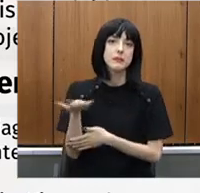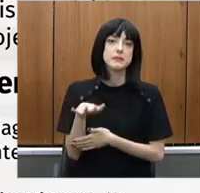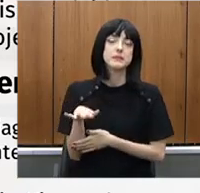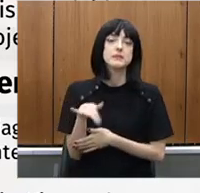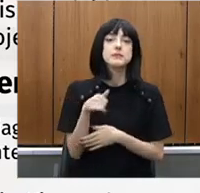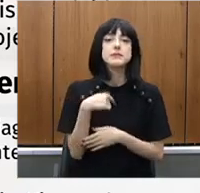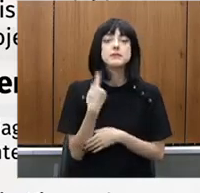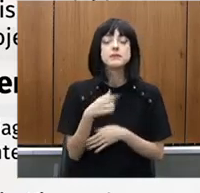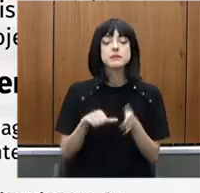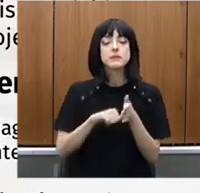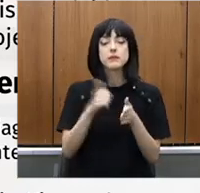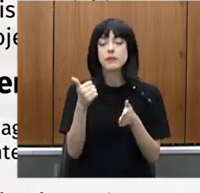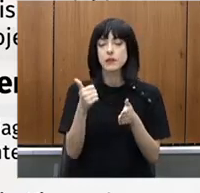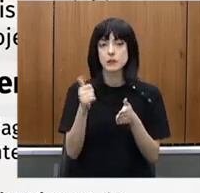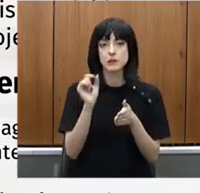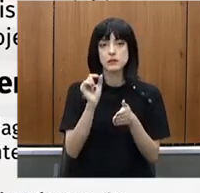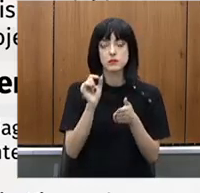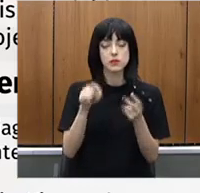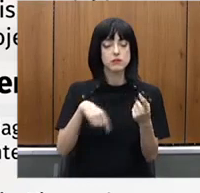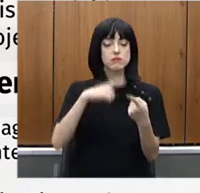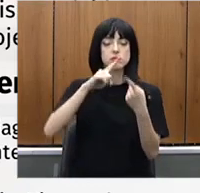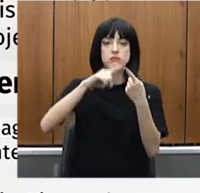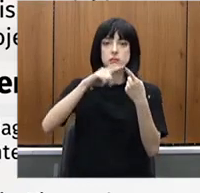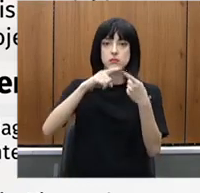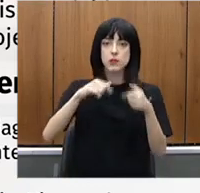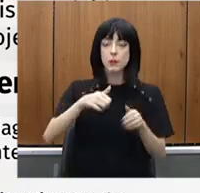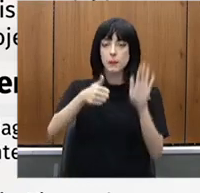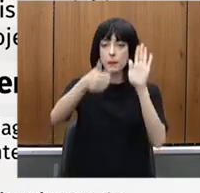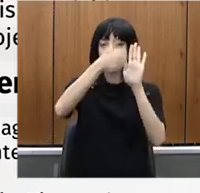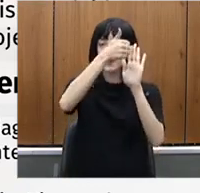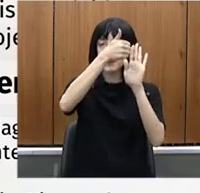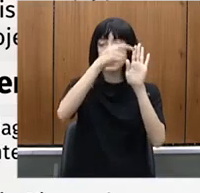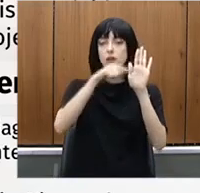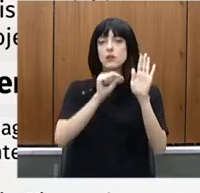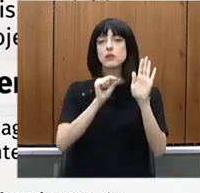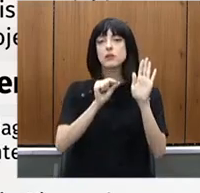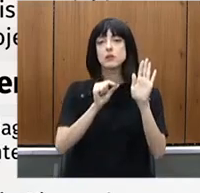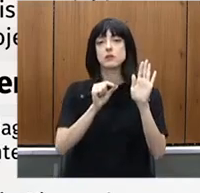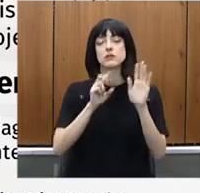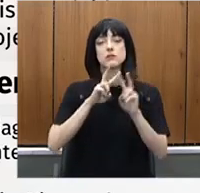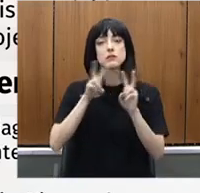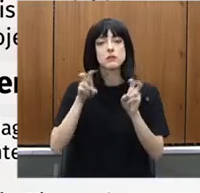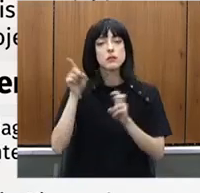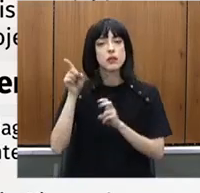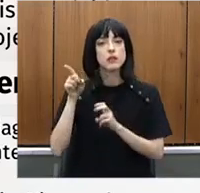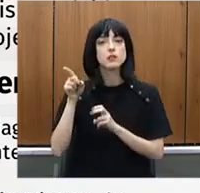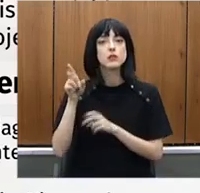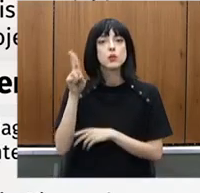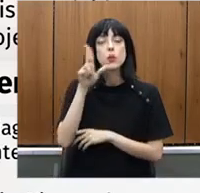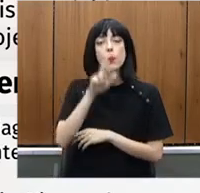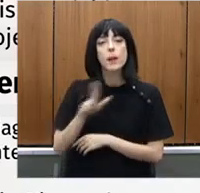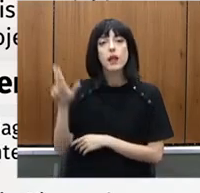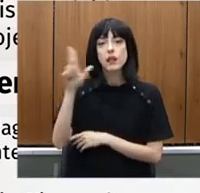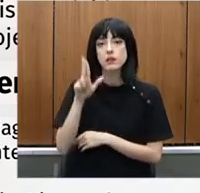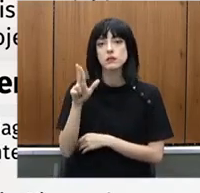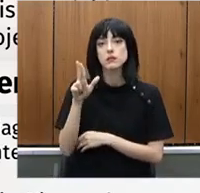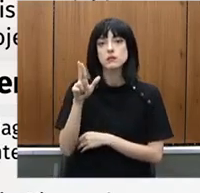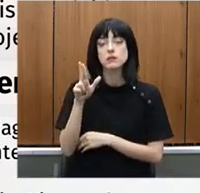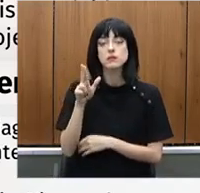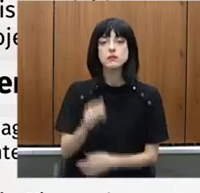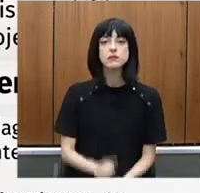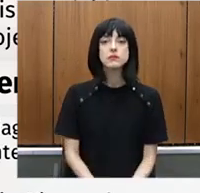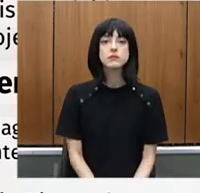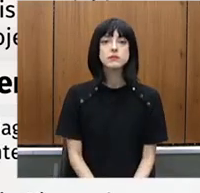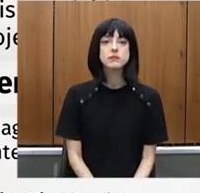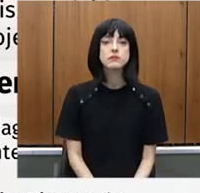de Uberlândia é uma inteligência artificial na segurança pública o segundo lugar o modelo único de prescrição médica no